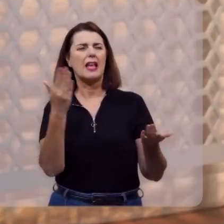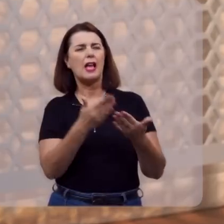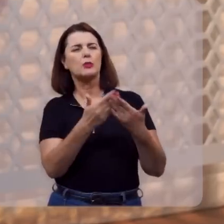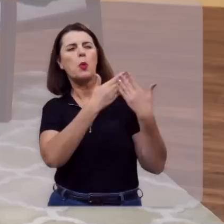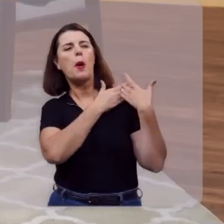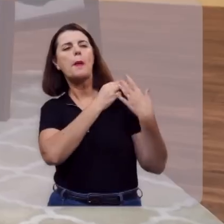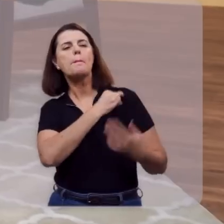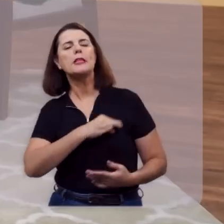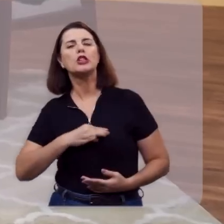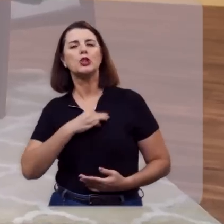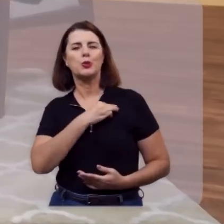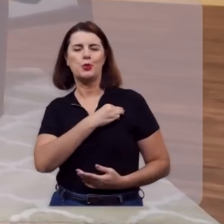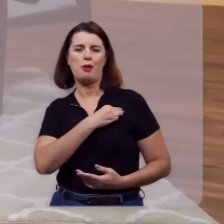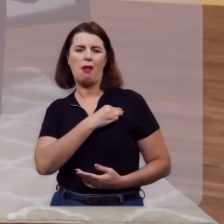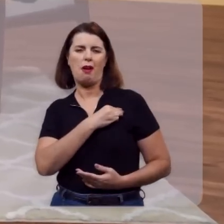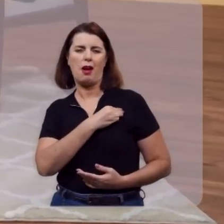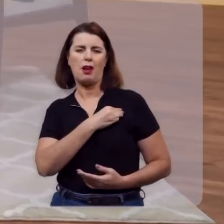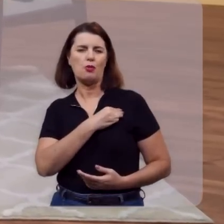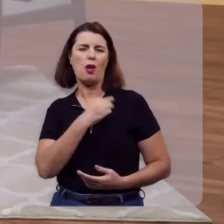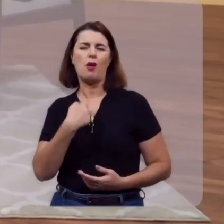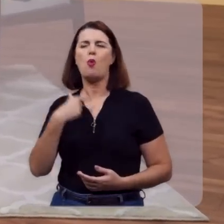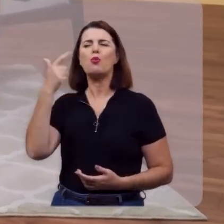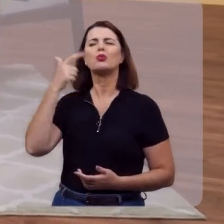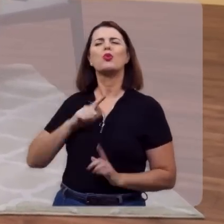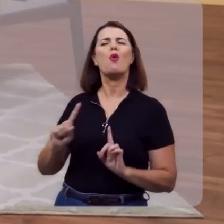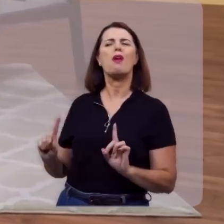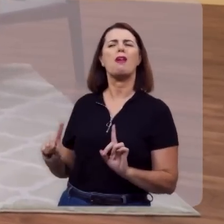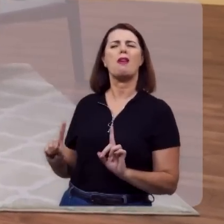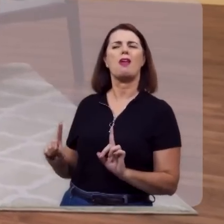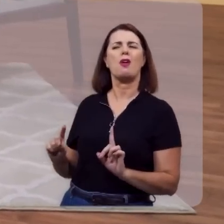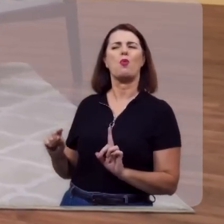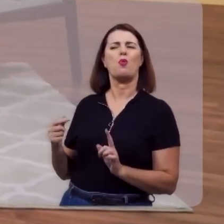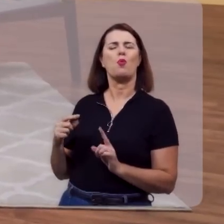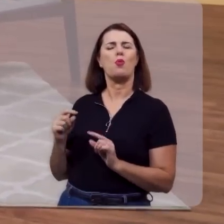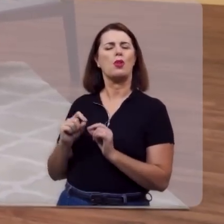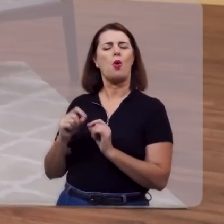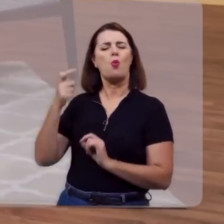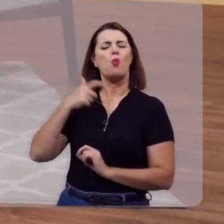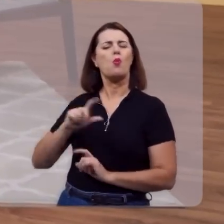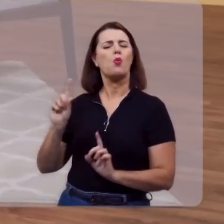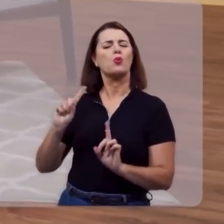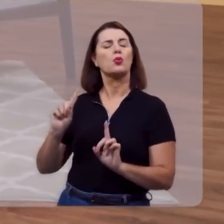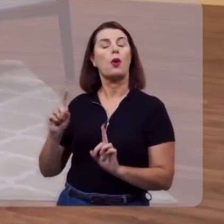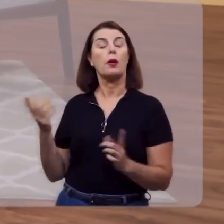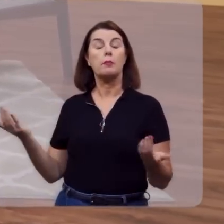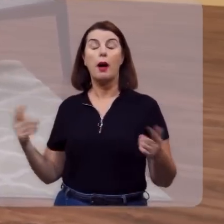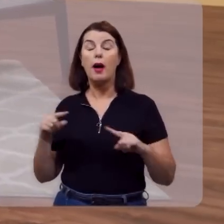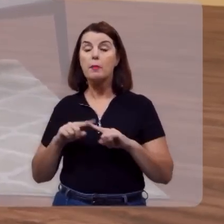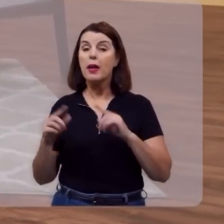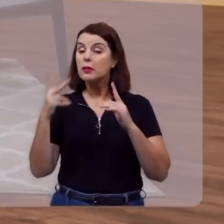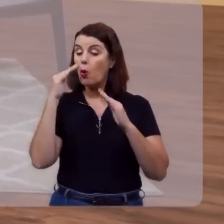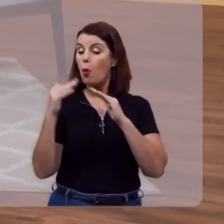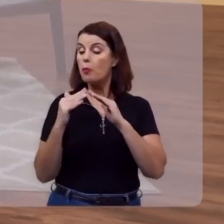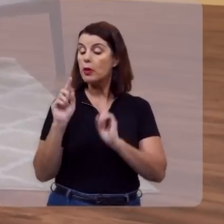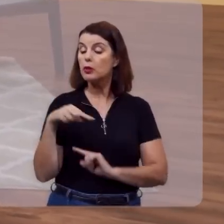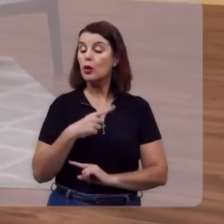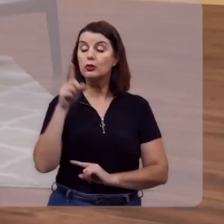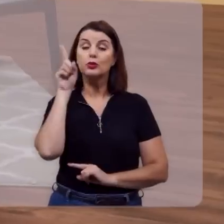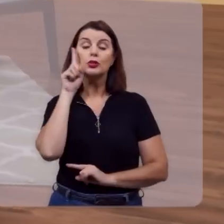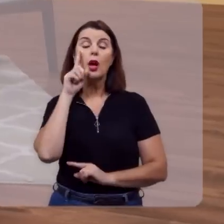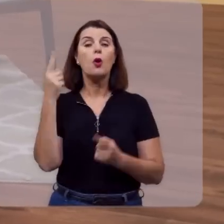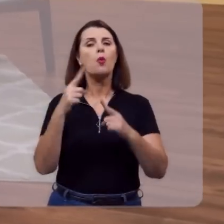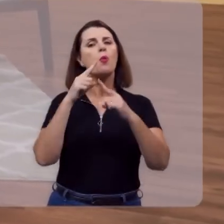né? E o missionário é alguém que não sou eu fazendo alguma coisa que não é aqui, né? Não tem a ver com o nosso dia a dia. Como que é